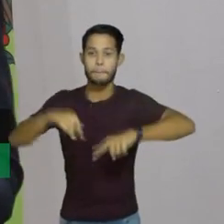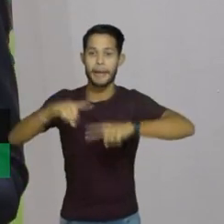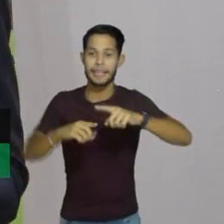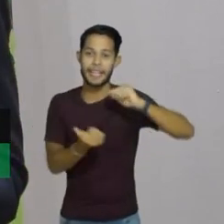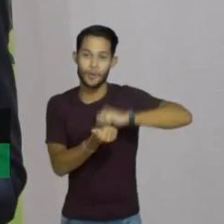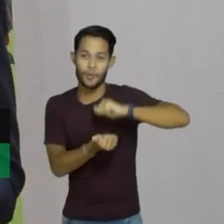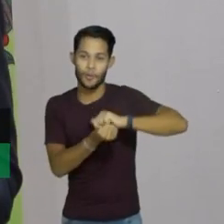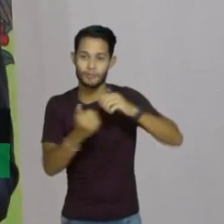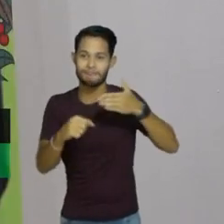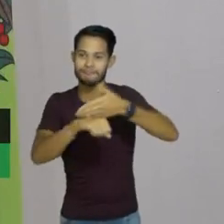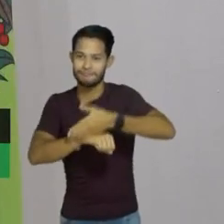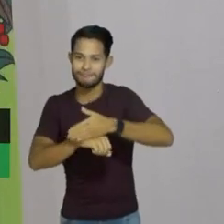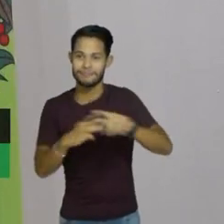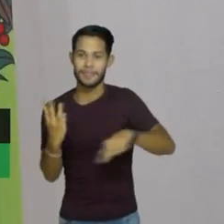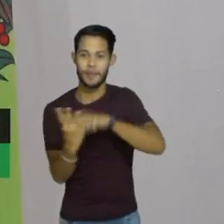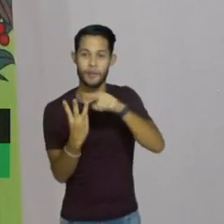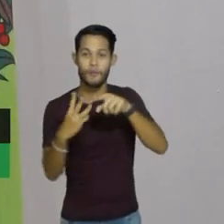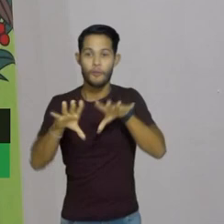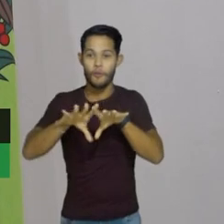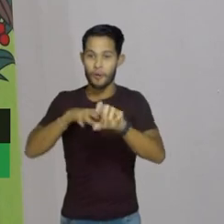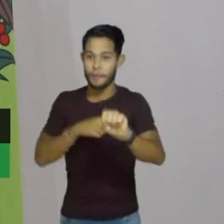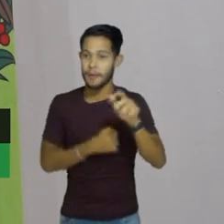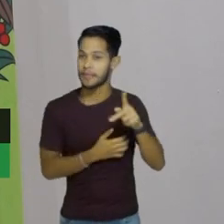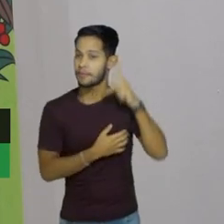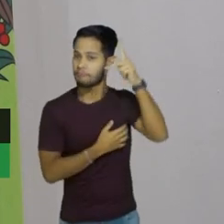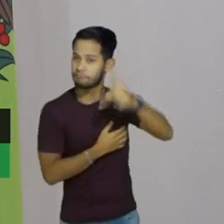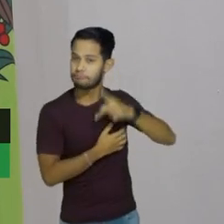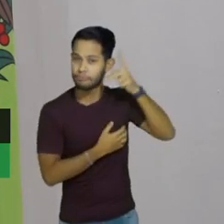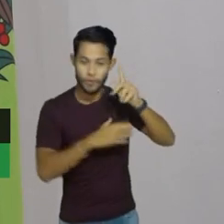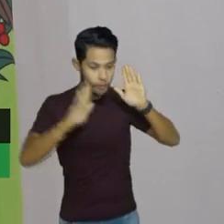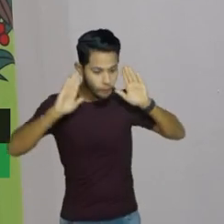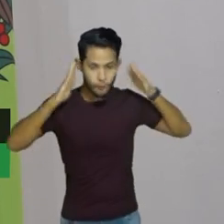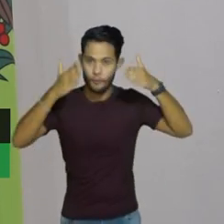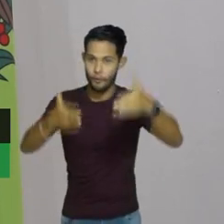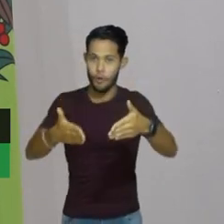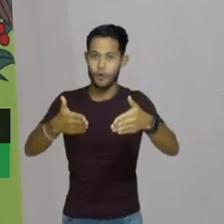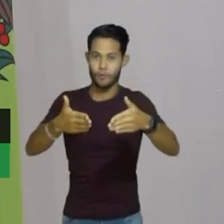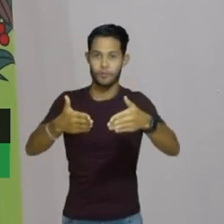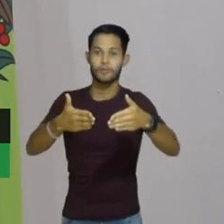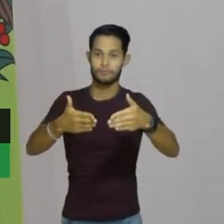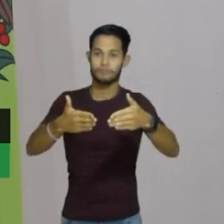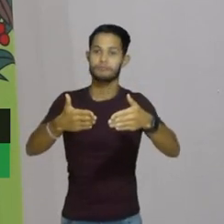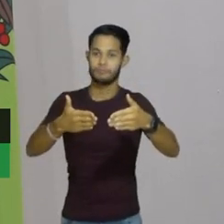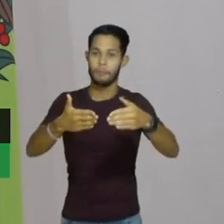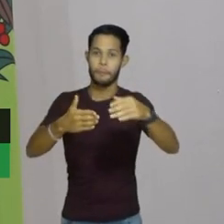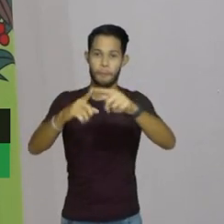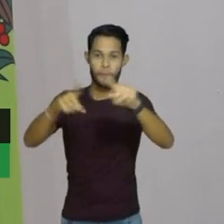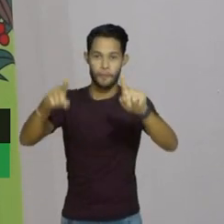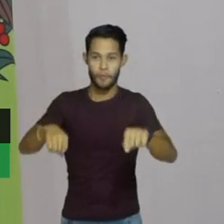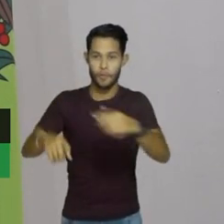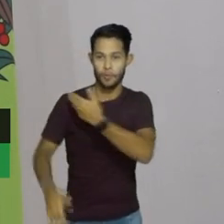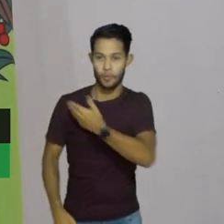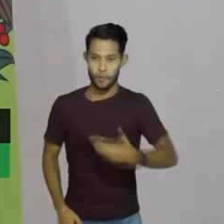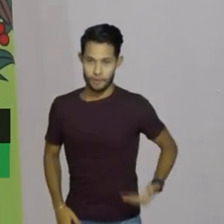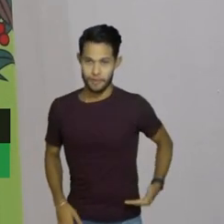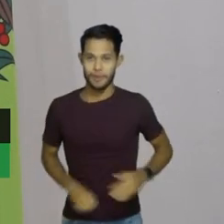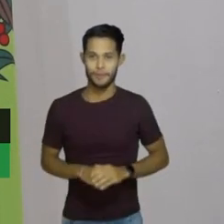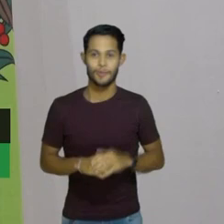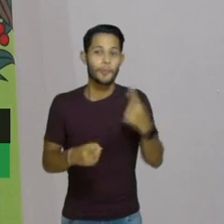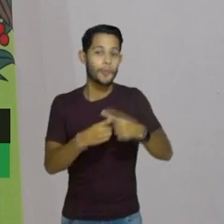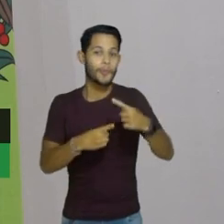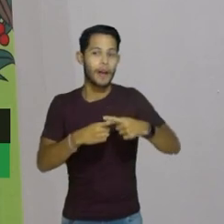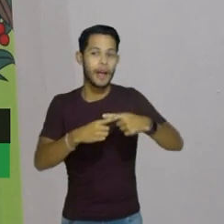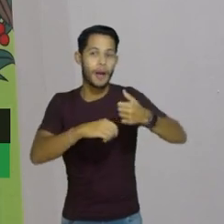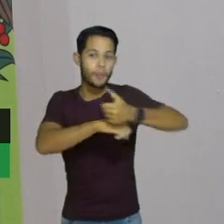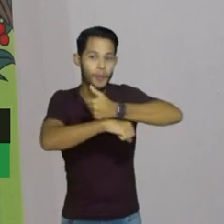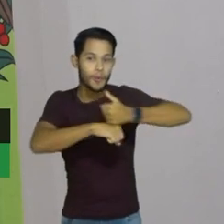Núcleo de Formação Política, formado e voltado para agentes públicos, porque, afinal, a profissionalização, a qualificação dos agentes